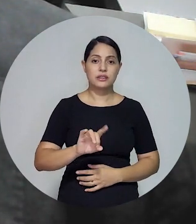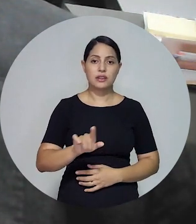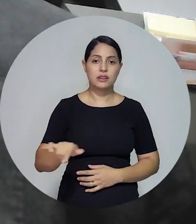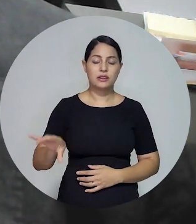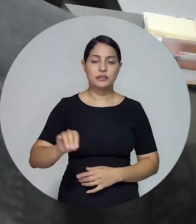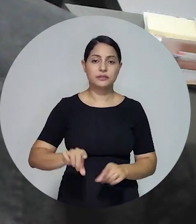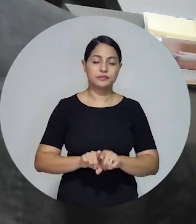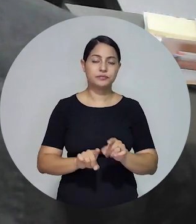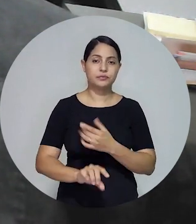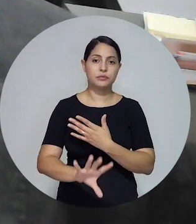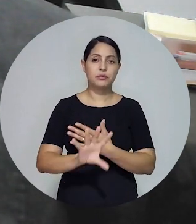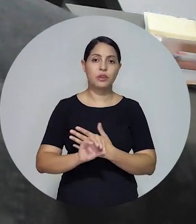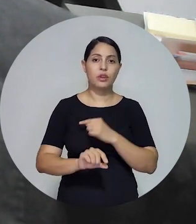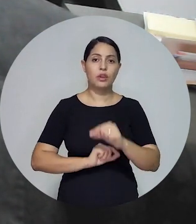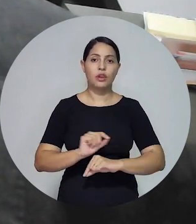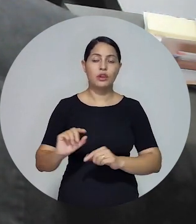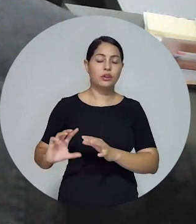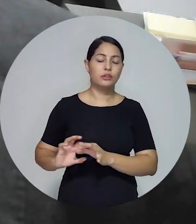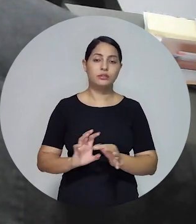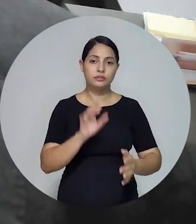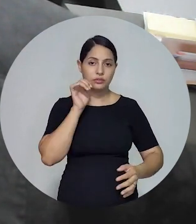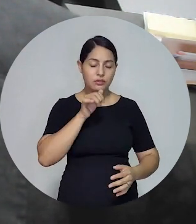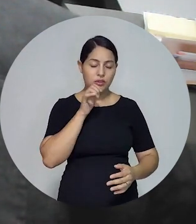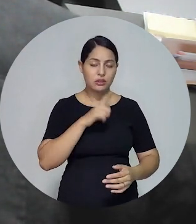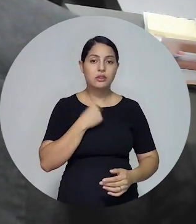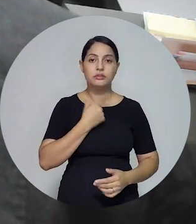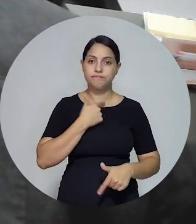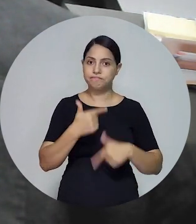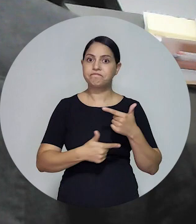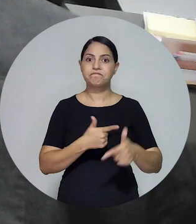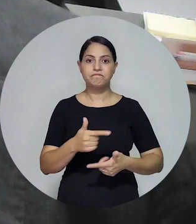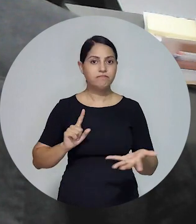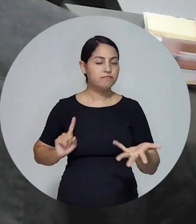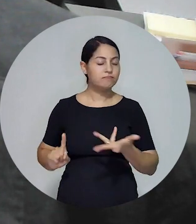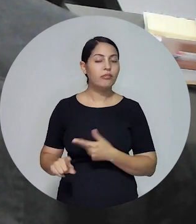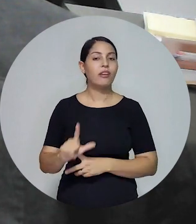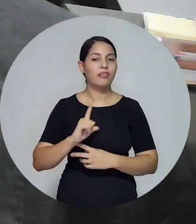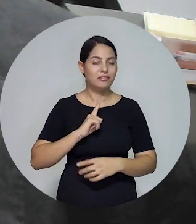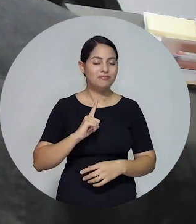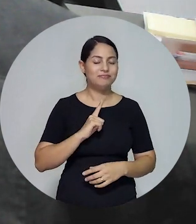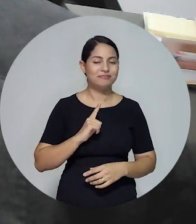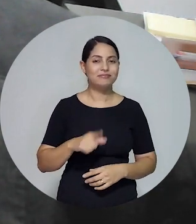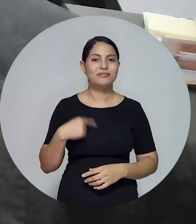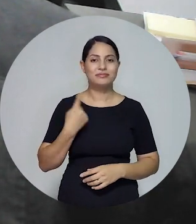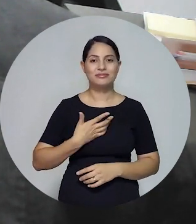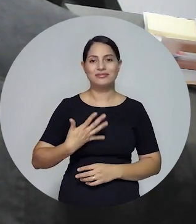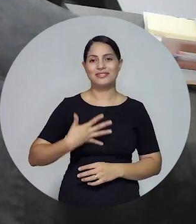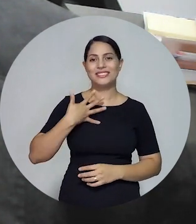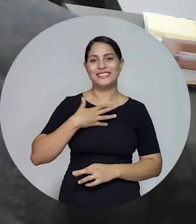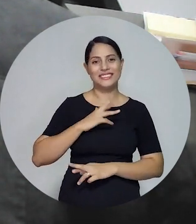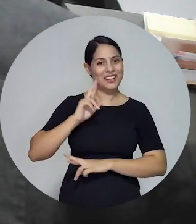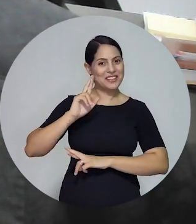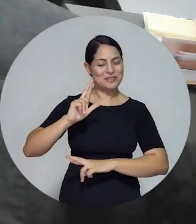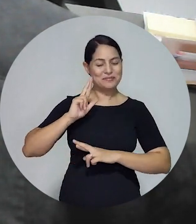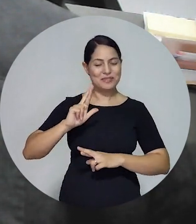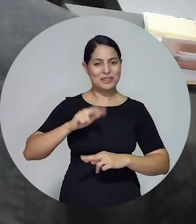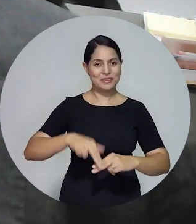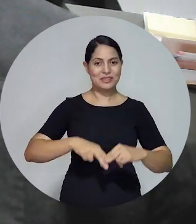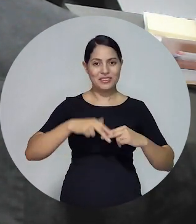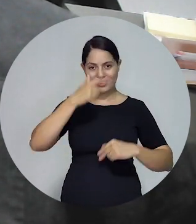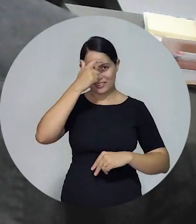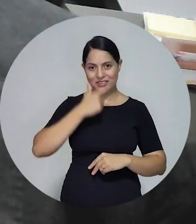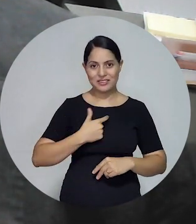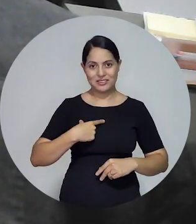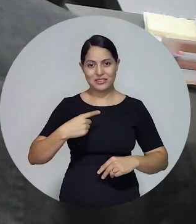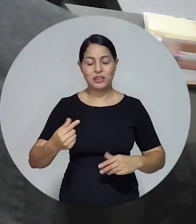instituiu a ouvidoria das mulheres. Então nós temos muito trabalho a realizar e eu espero honrar a indicação dos